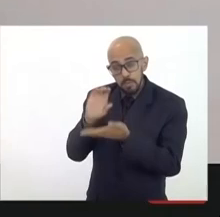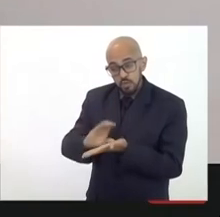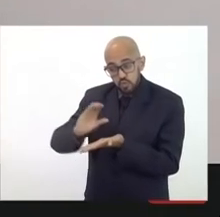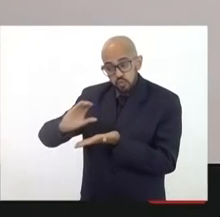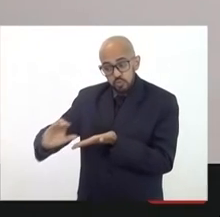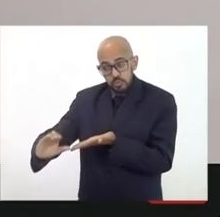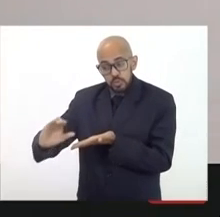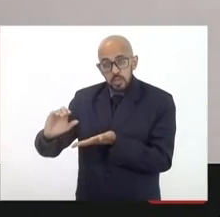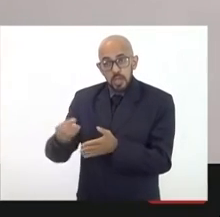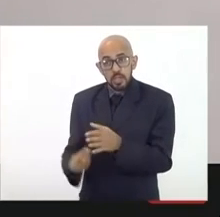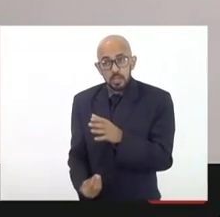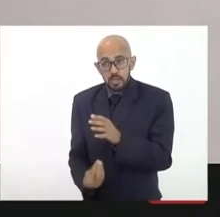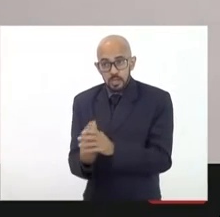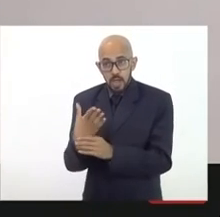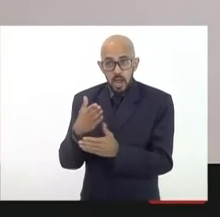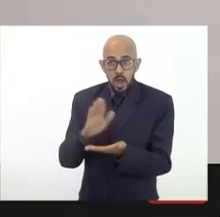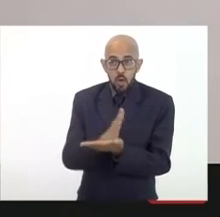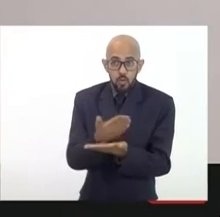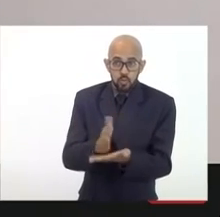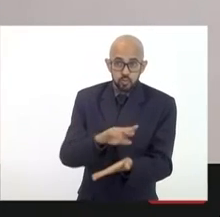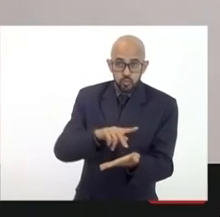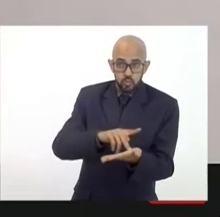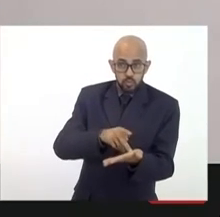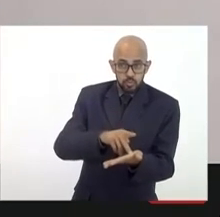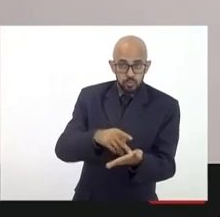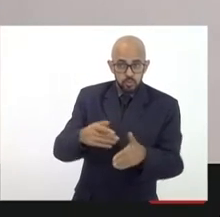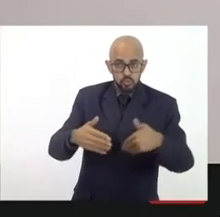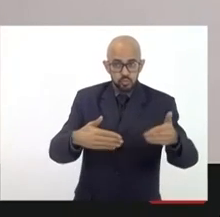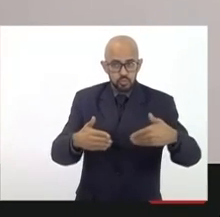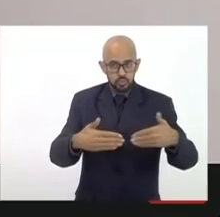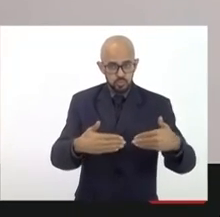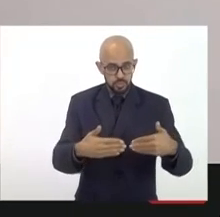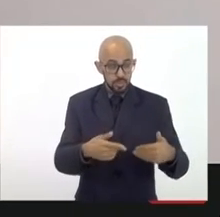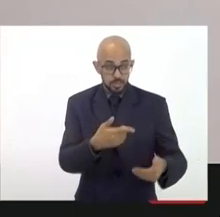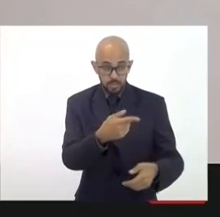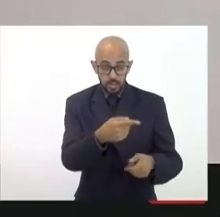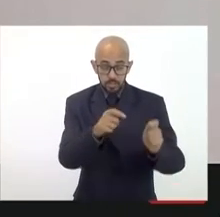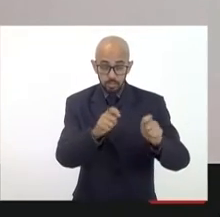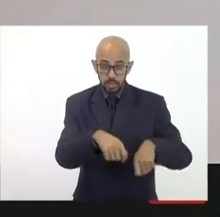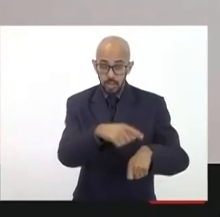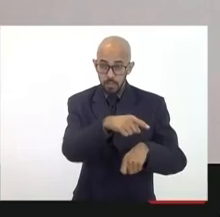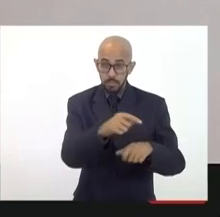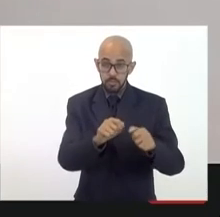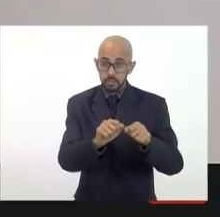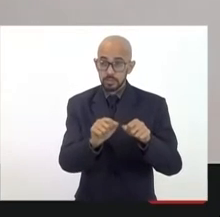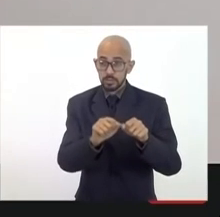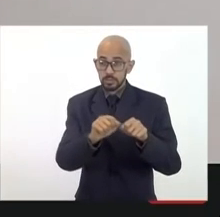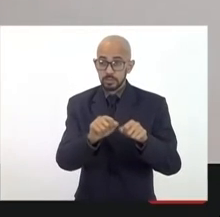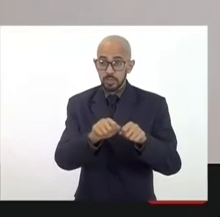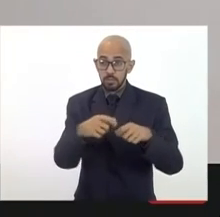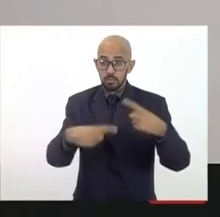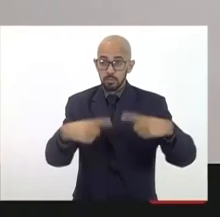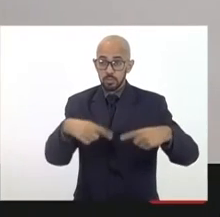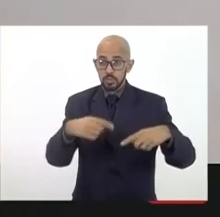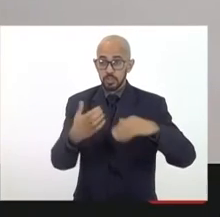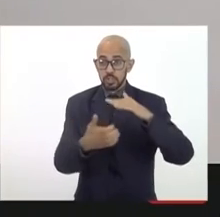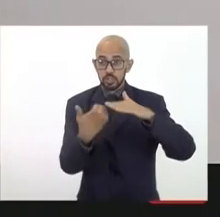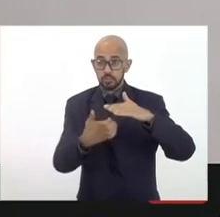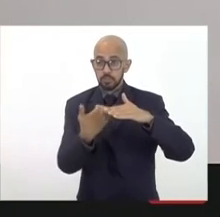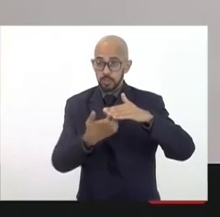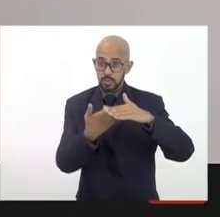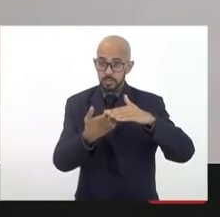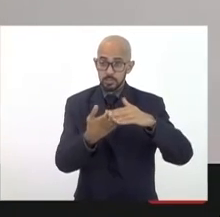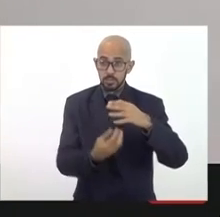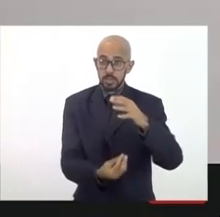criar alguns condomínios industriais. O Fundo Soberano, ele pode, inclusive, servir para fazer política industrial, para